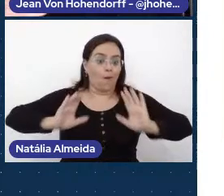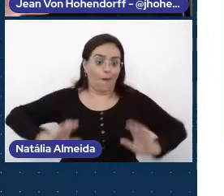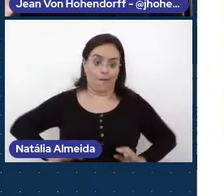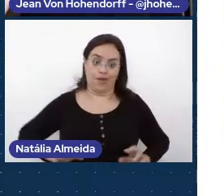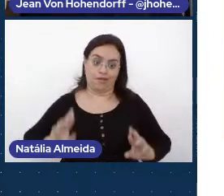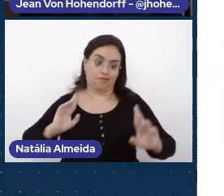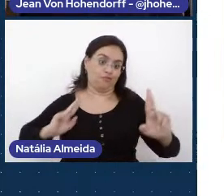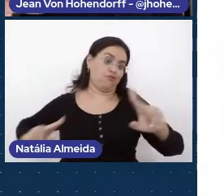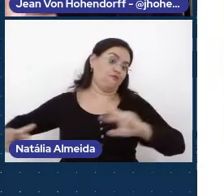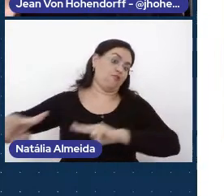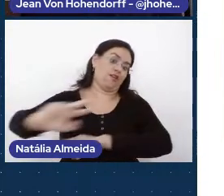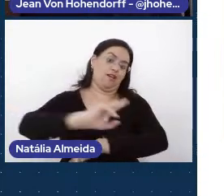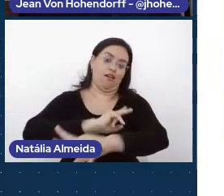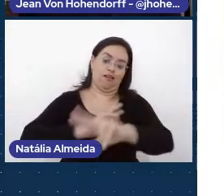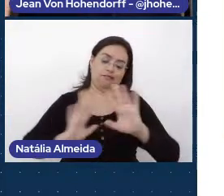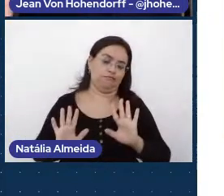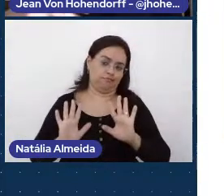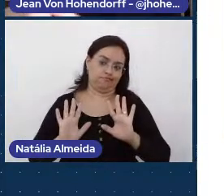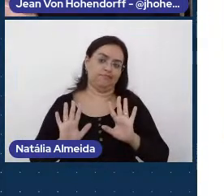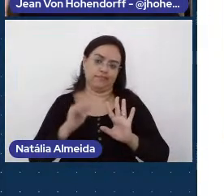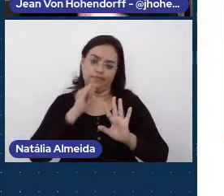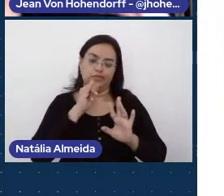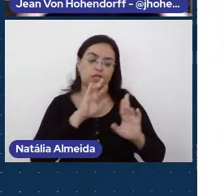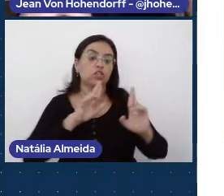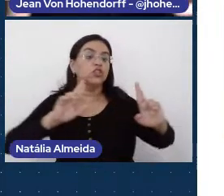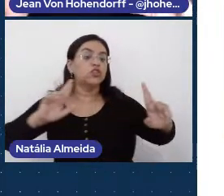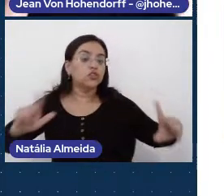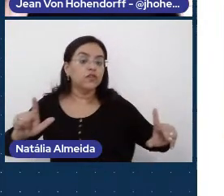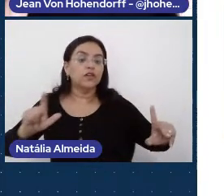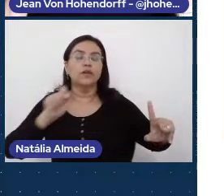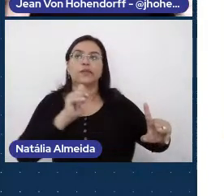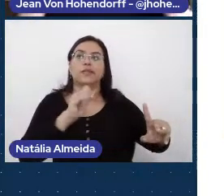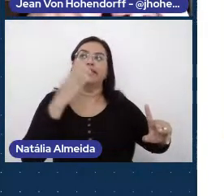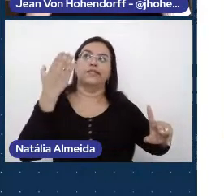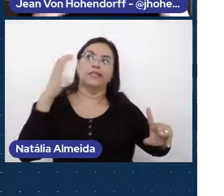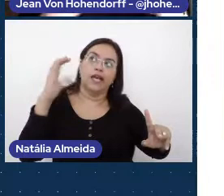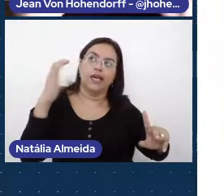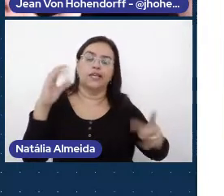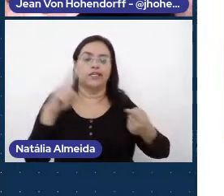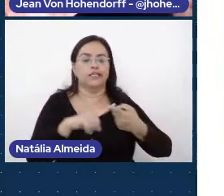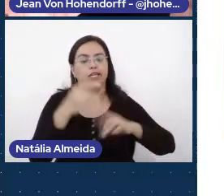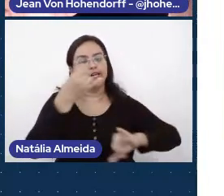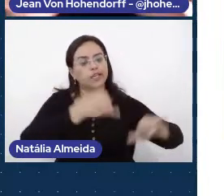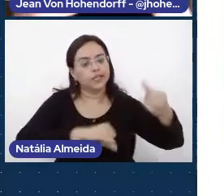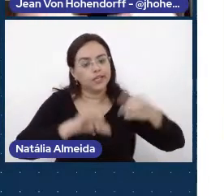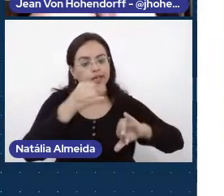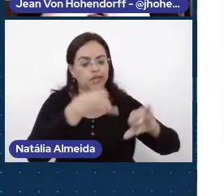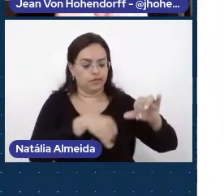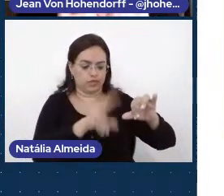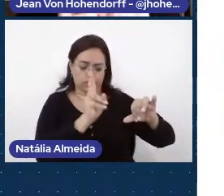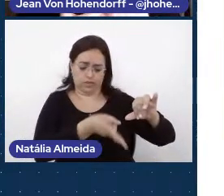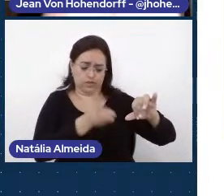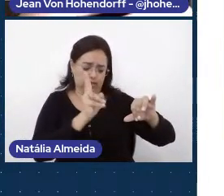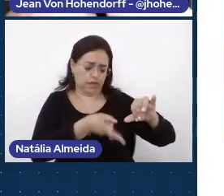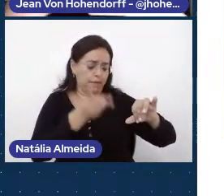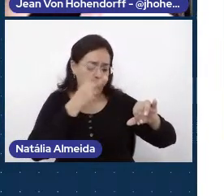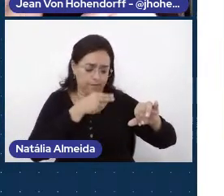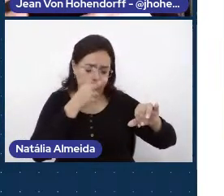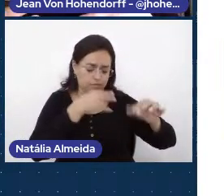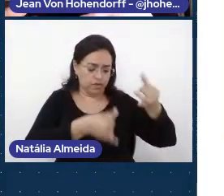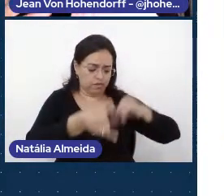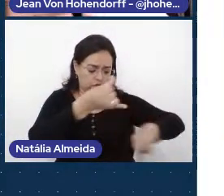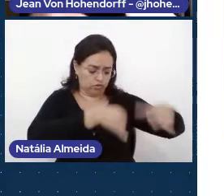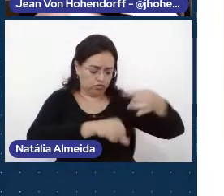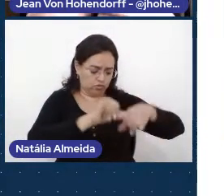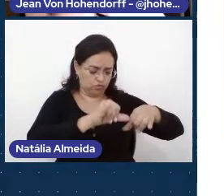de ciências objetivas, física e química, que tu mistura lá algumas substâncias, vai sempre dar o mesmo resultado, que não, o ser humano,